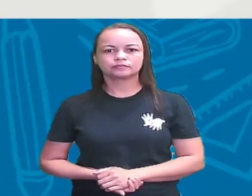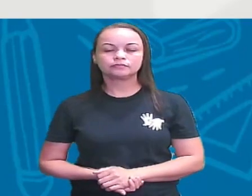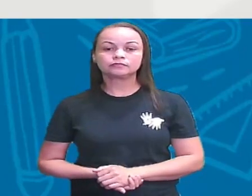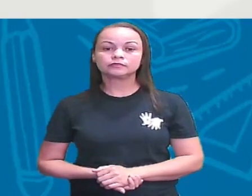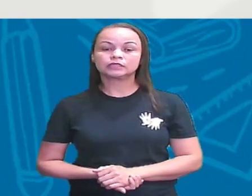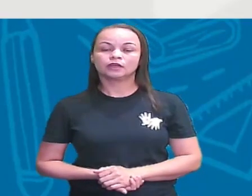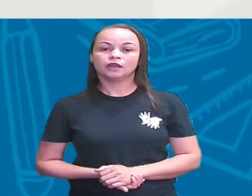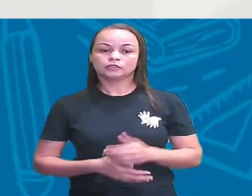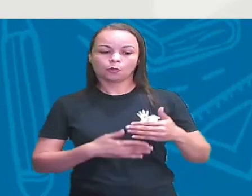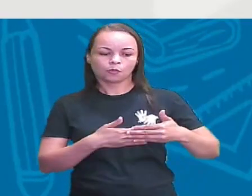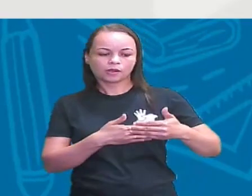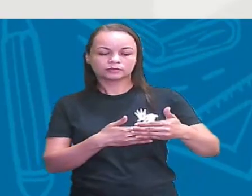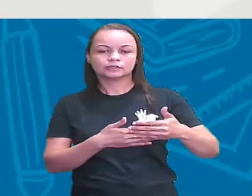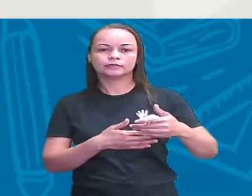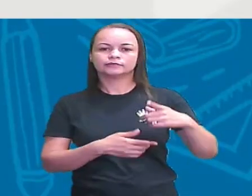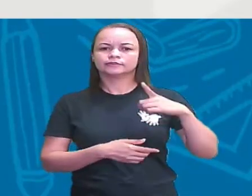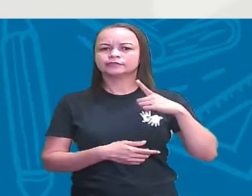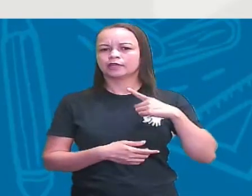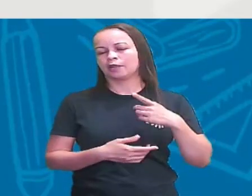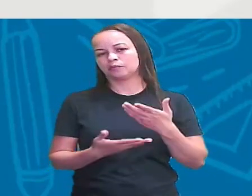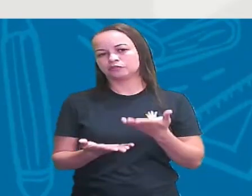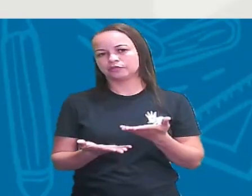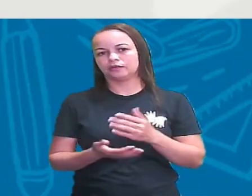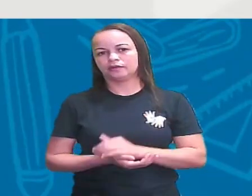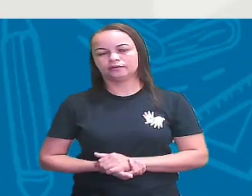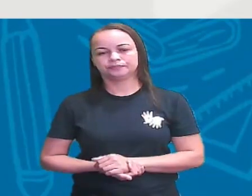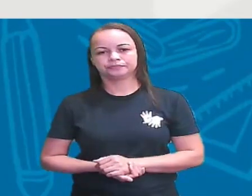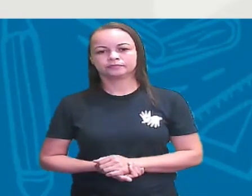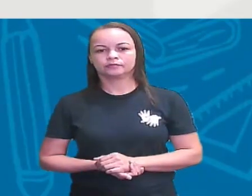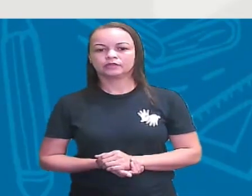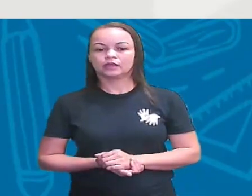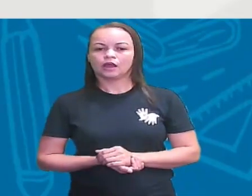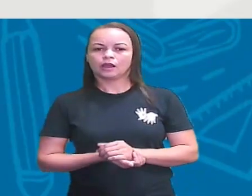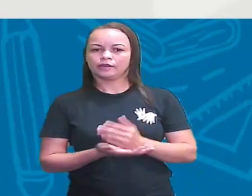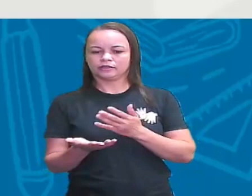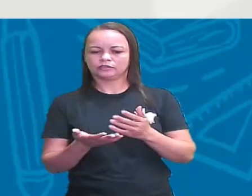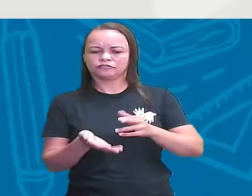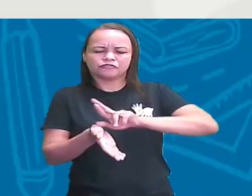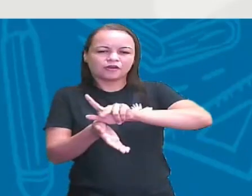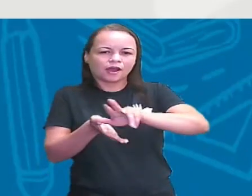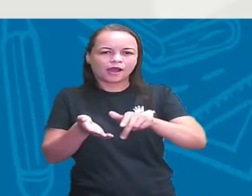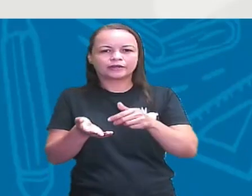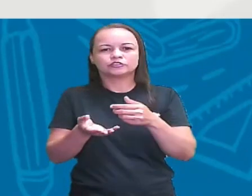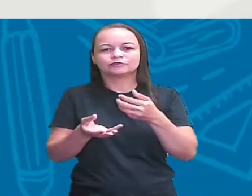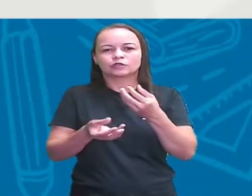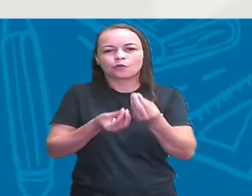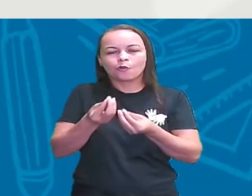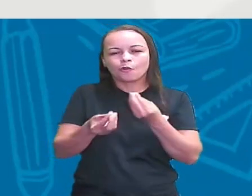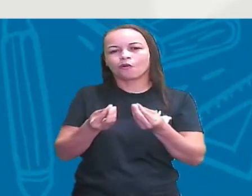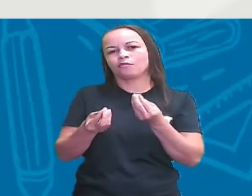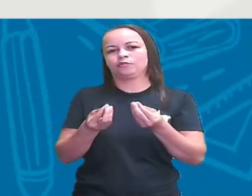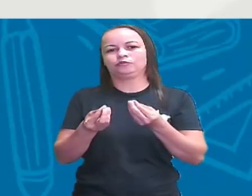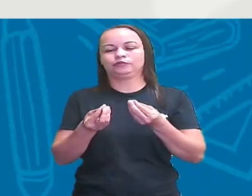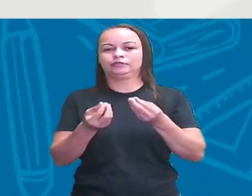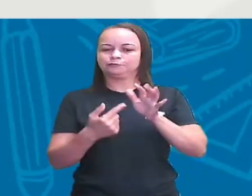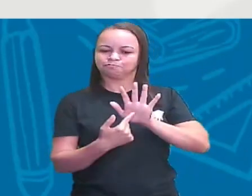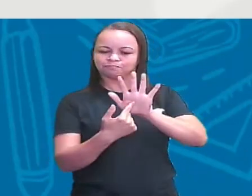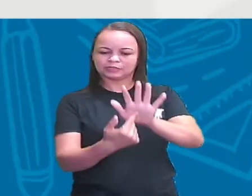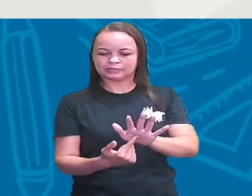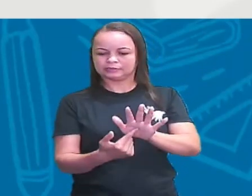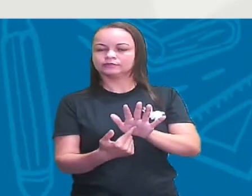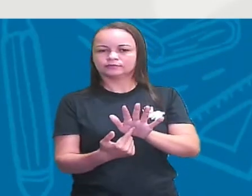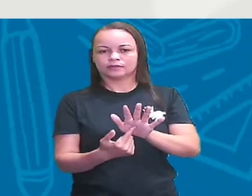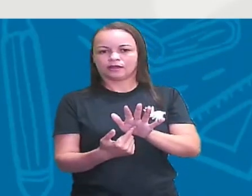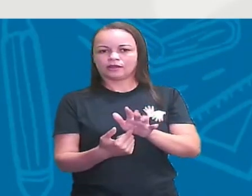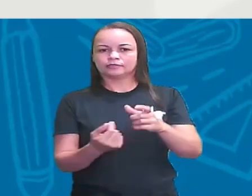Adiante aqui a gente tem o seguinte: apesar disso, né, as diversas maneiras de expressar-se ganham status de